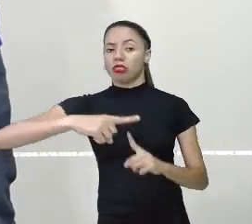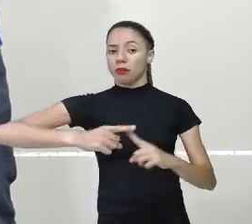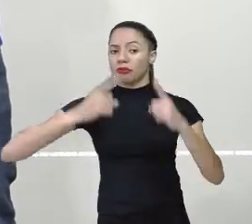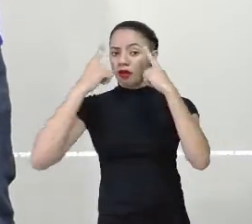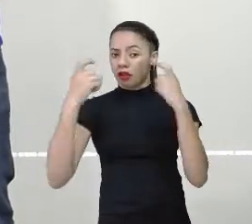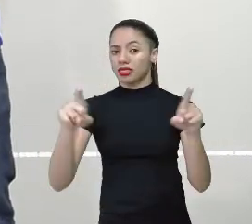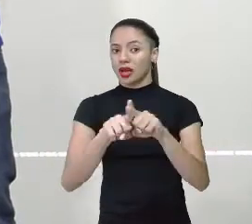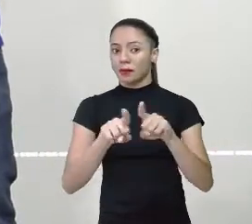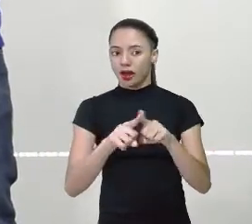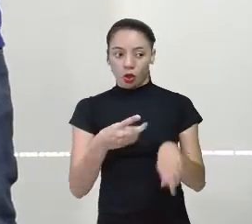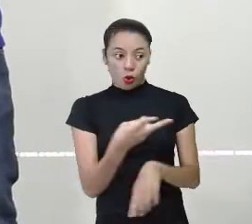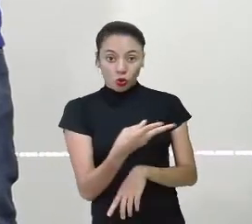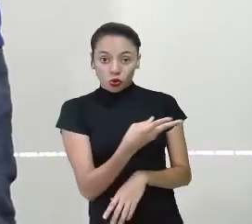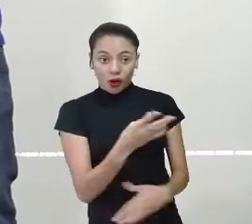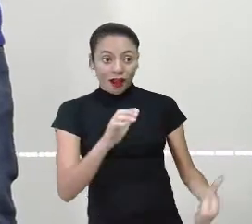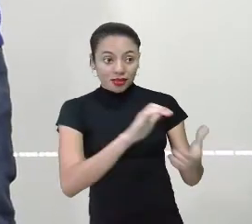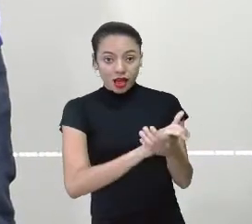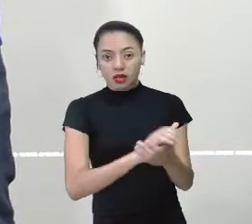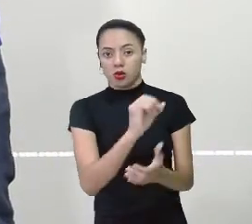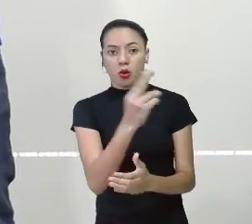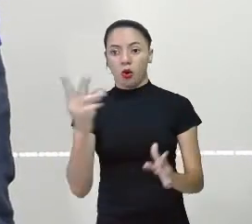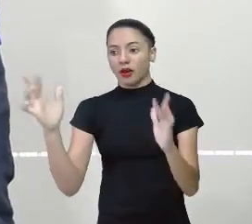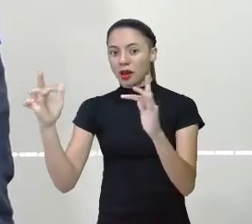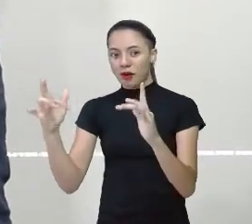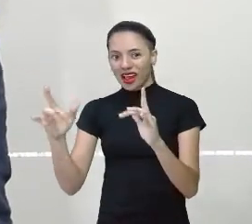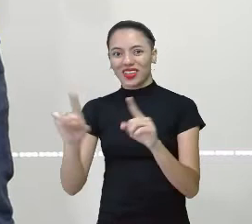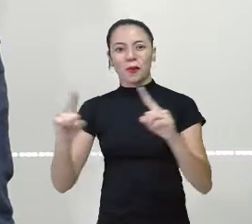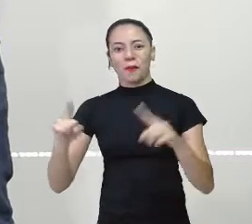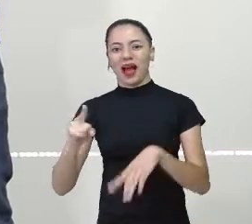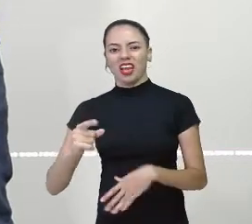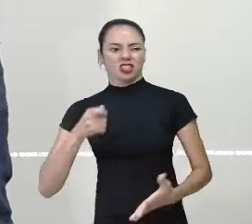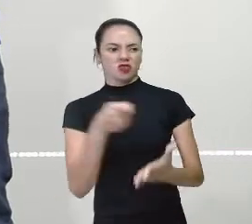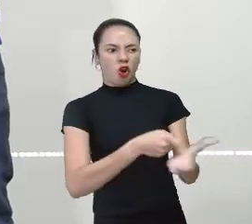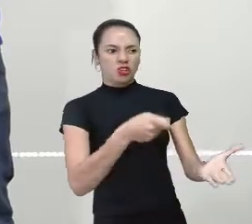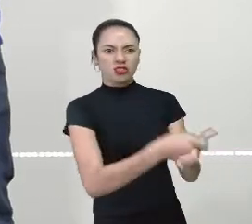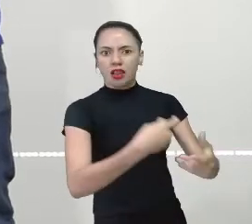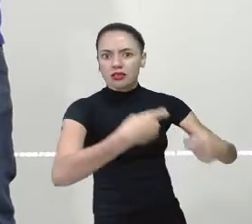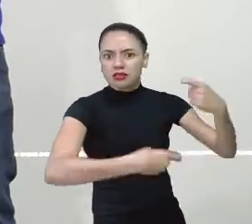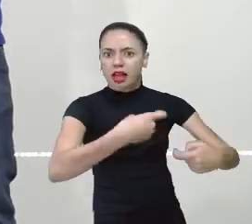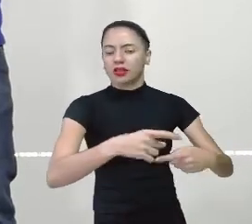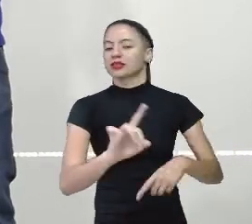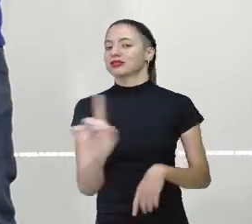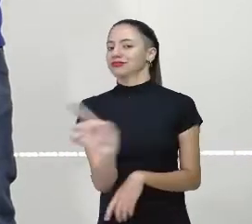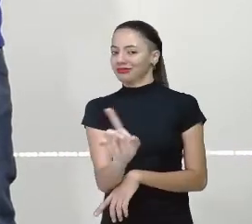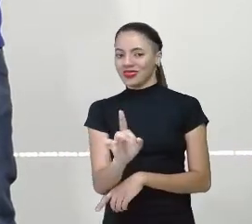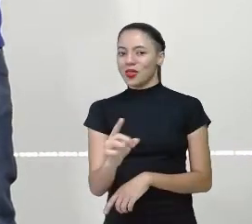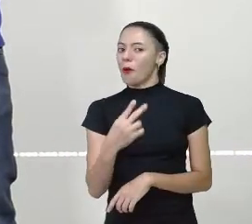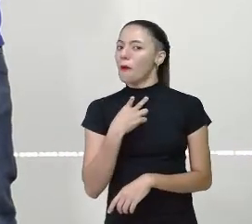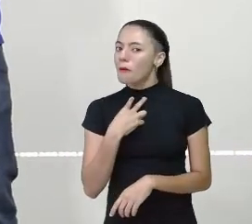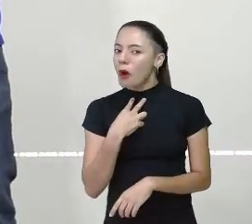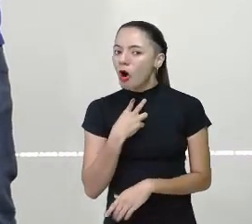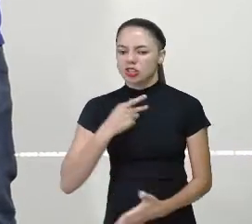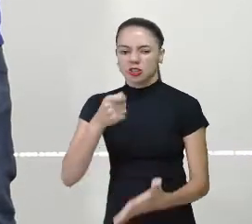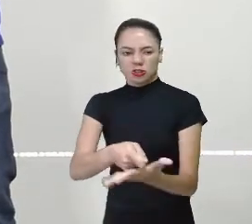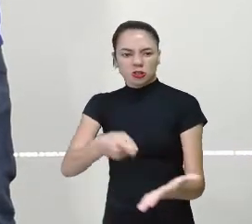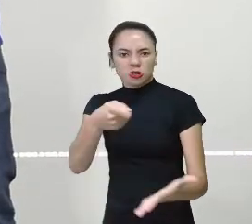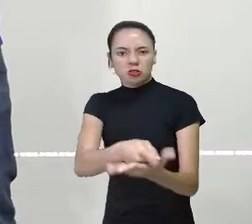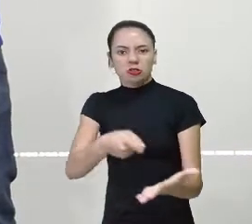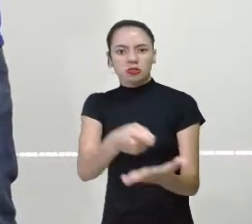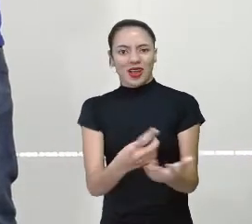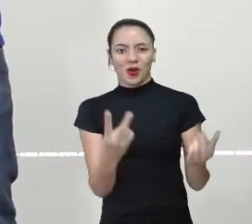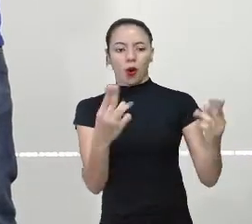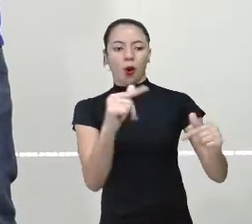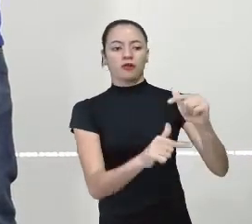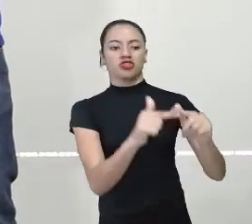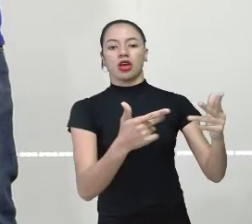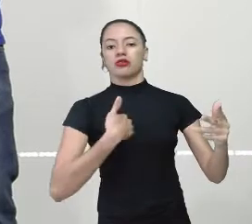Mesmo sendo casado, mesmo sendo namorado, não tem uma obrigação, né, de estar ali, né, Sim. como um objeto para o outro usar na hora